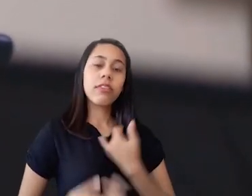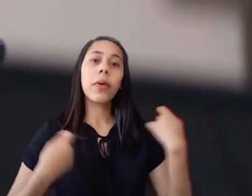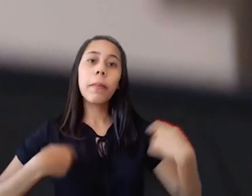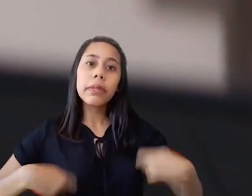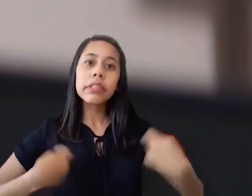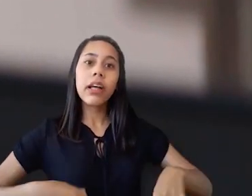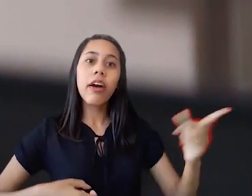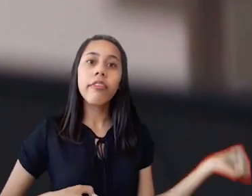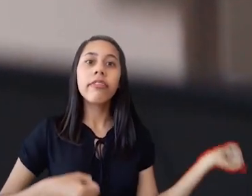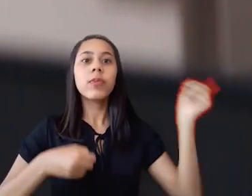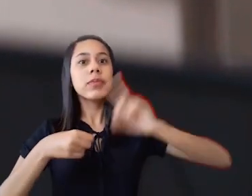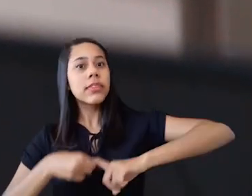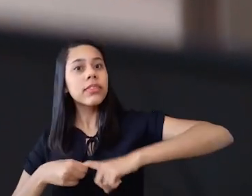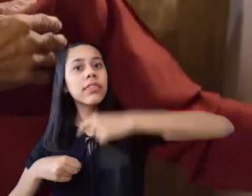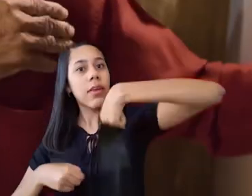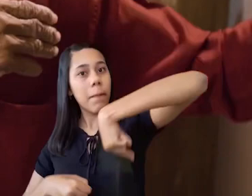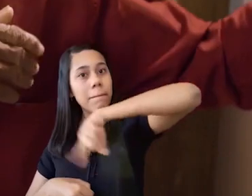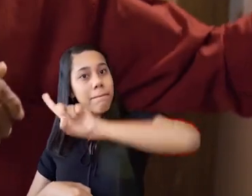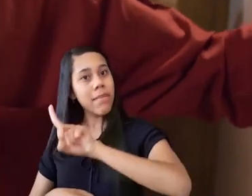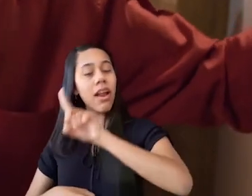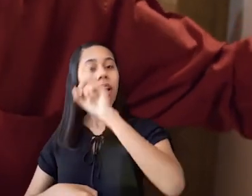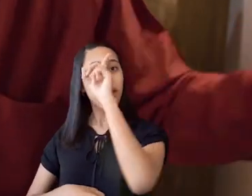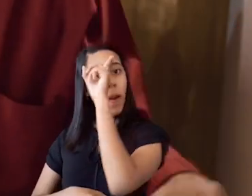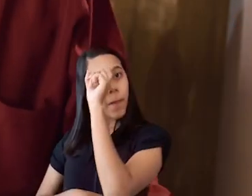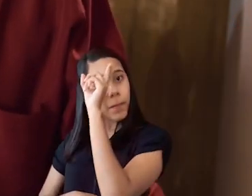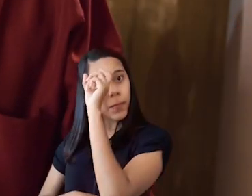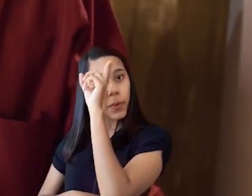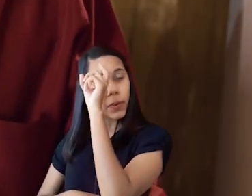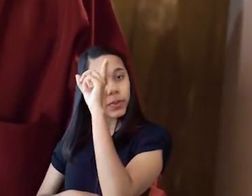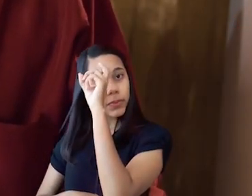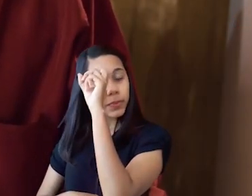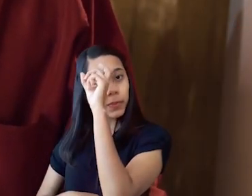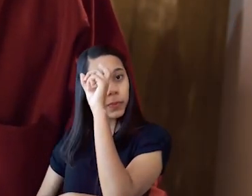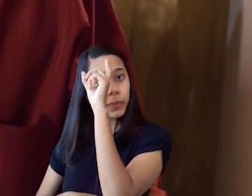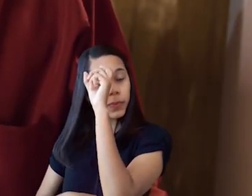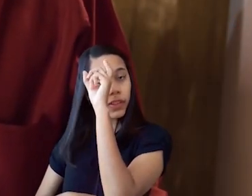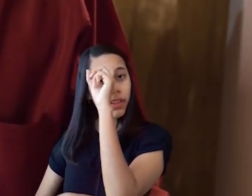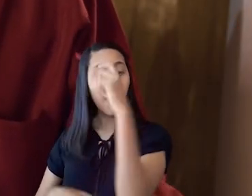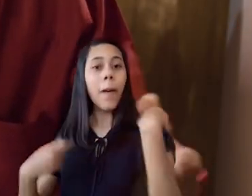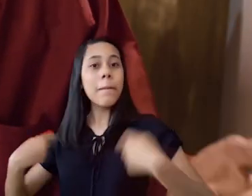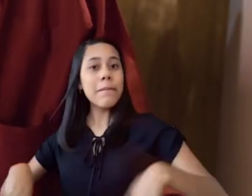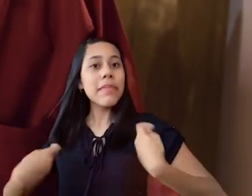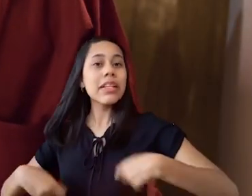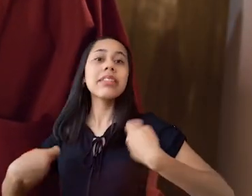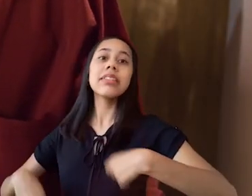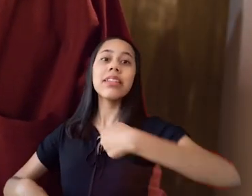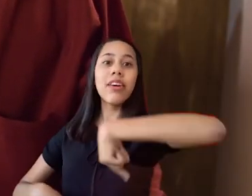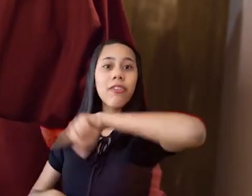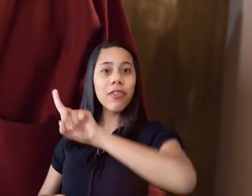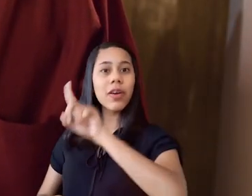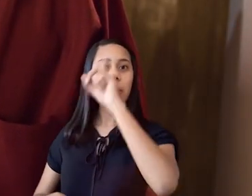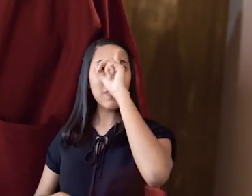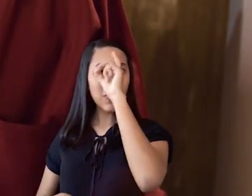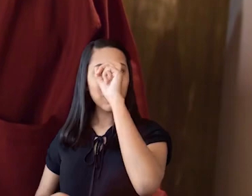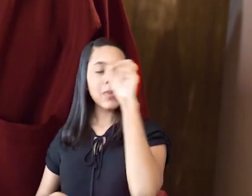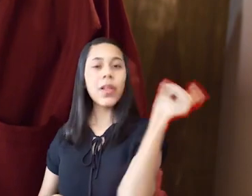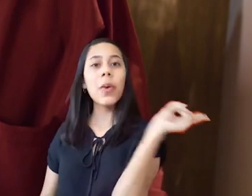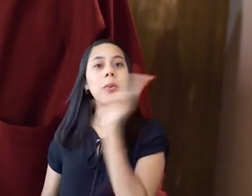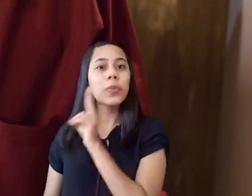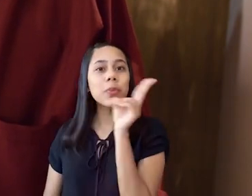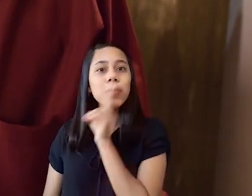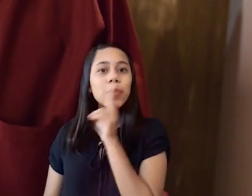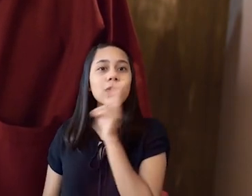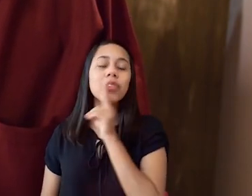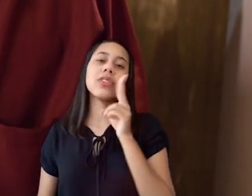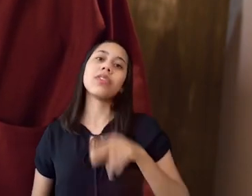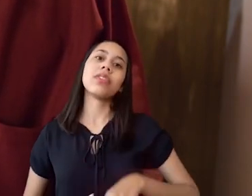que volta imediato para trás, que meu cunhado está lá na rodoviária esperando ele. Pode ele se internar. Ele tem que